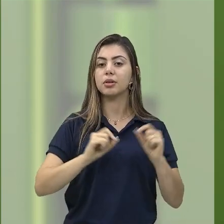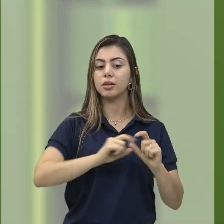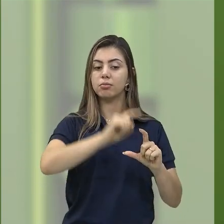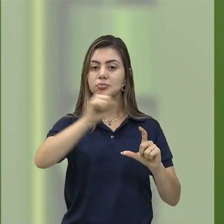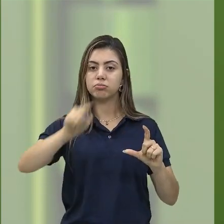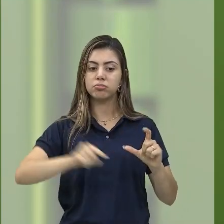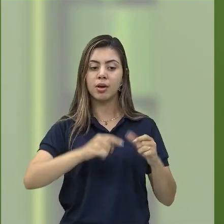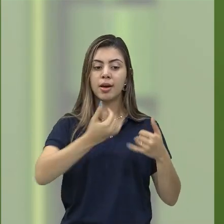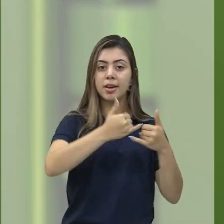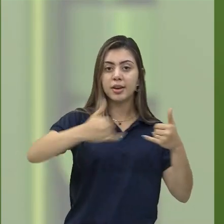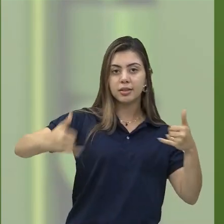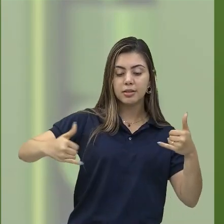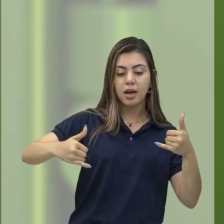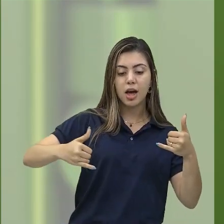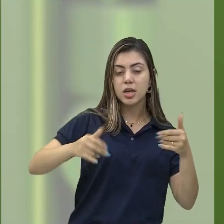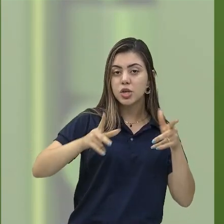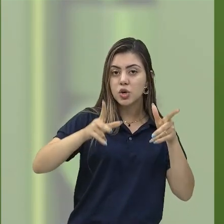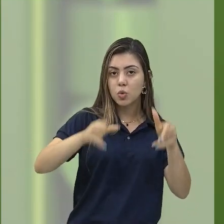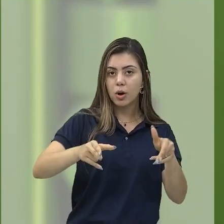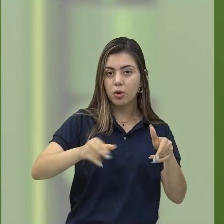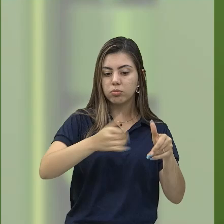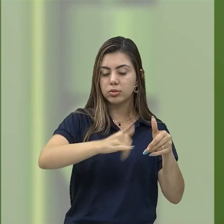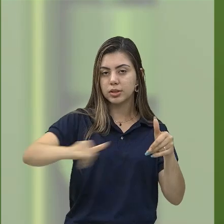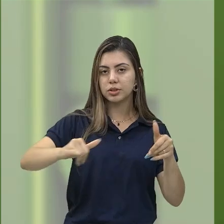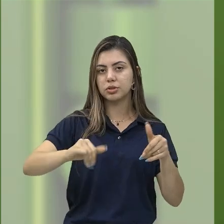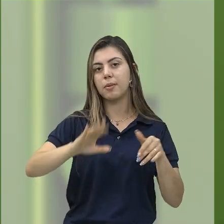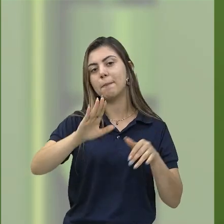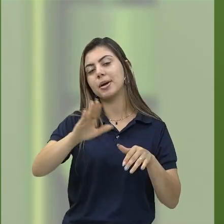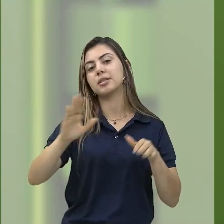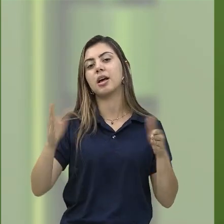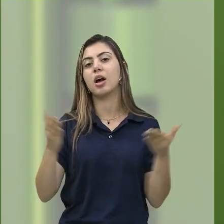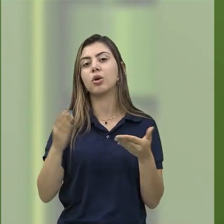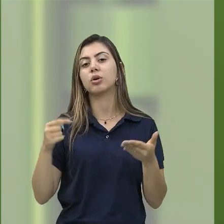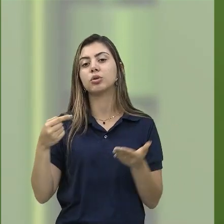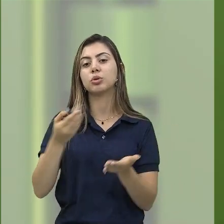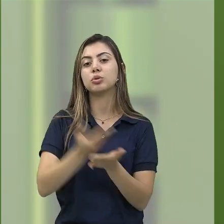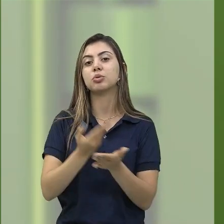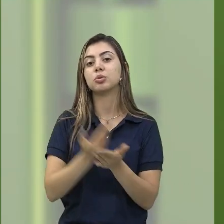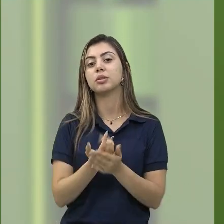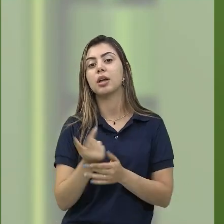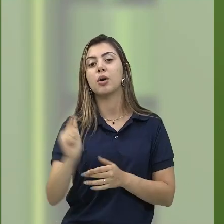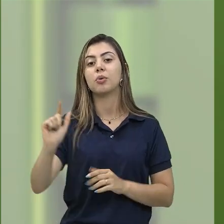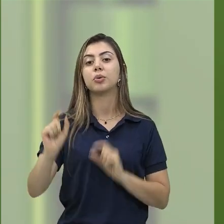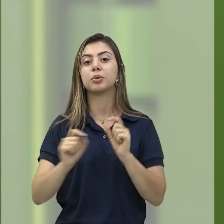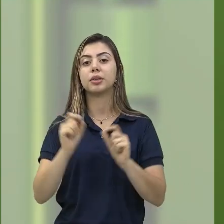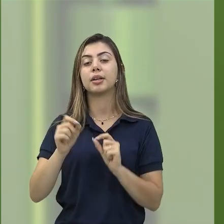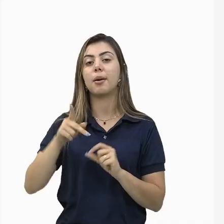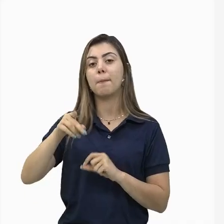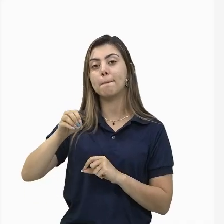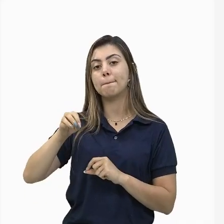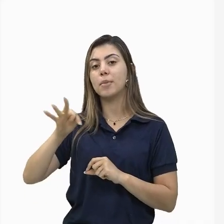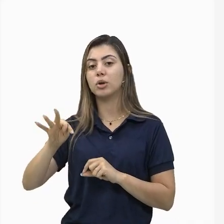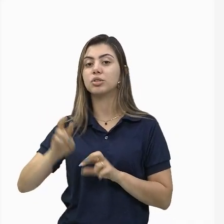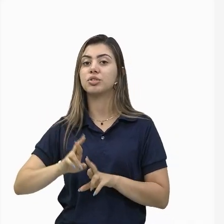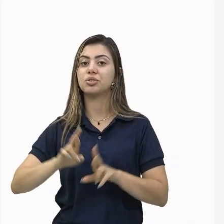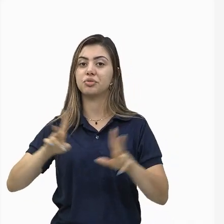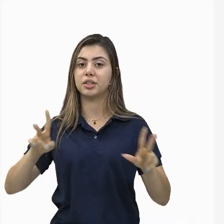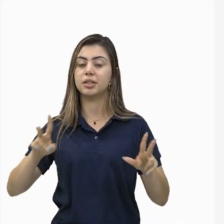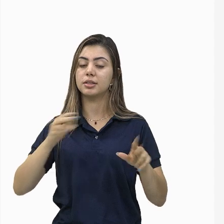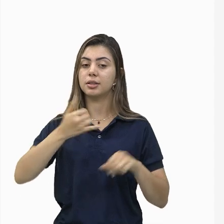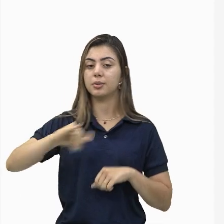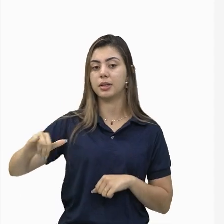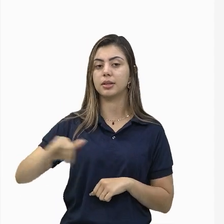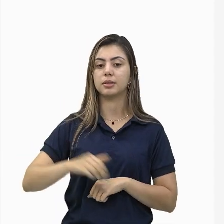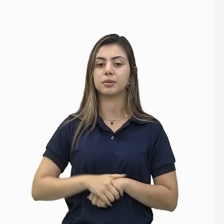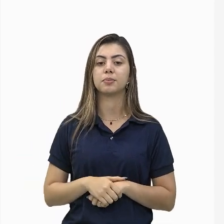mesma. Mas agora a gente vai dar ênfase para a diferença de potencial elétrico. Vamos ver então, olha só, a diferença